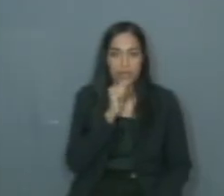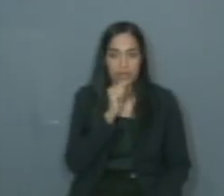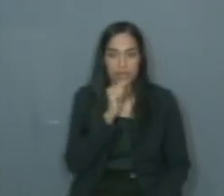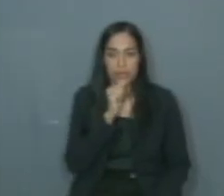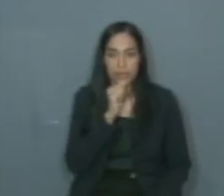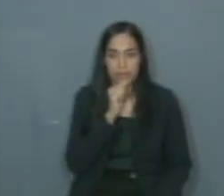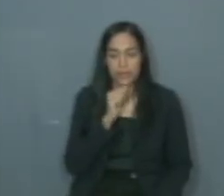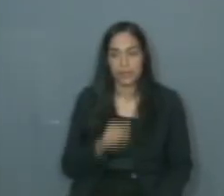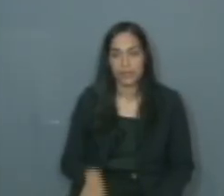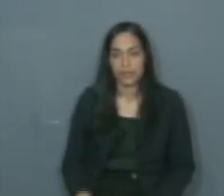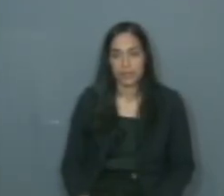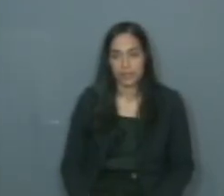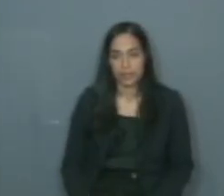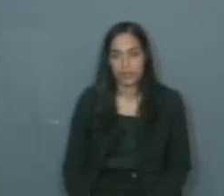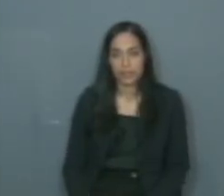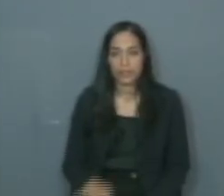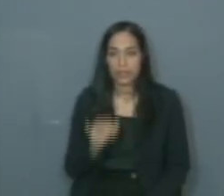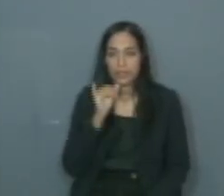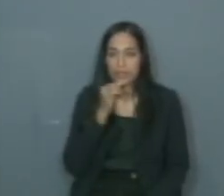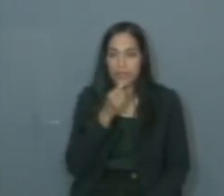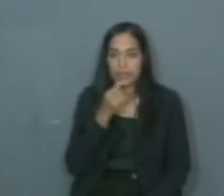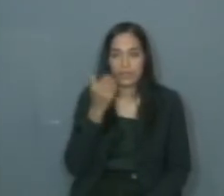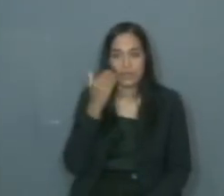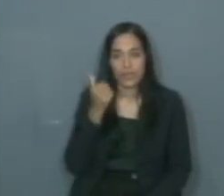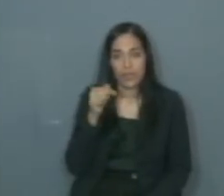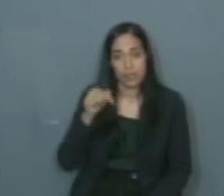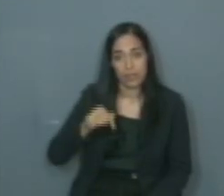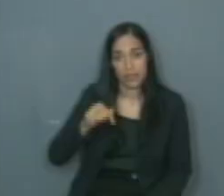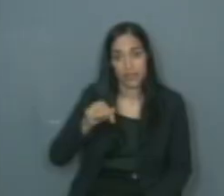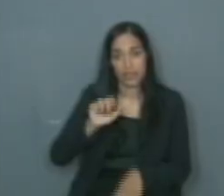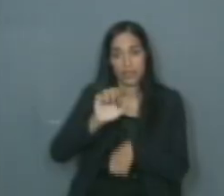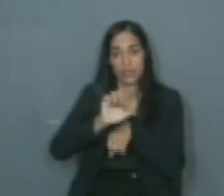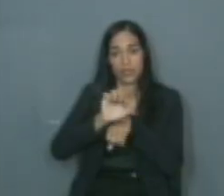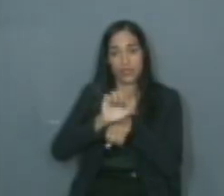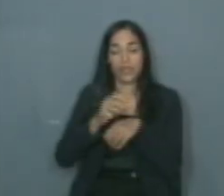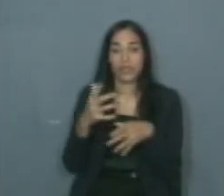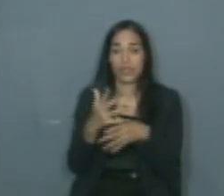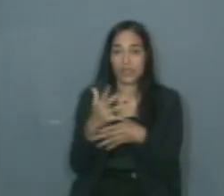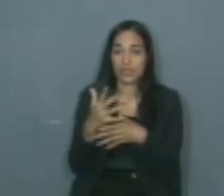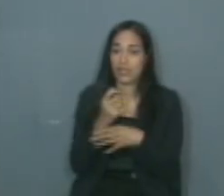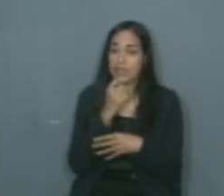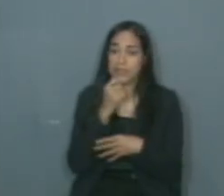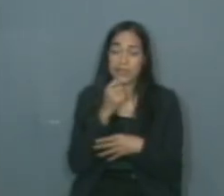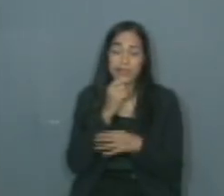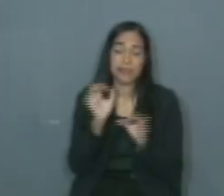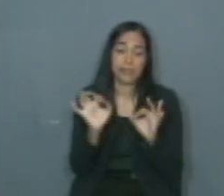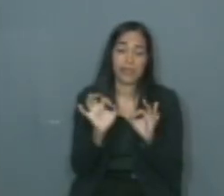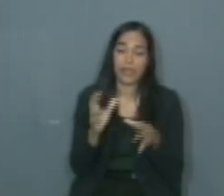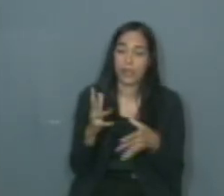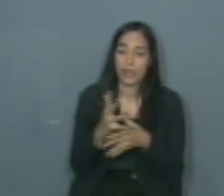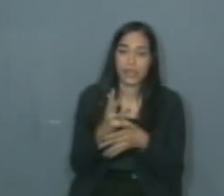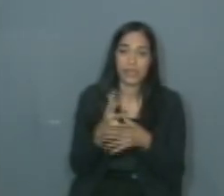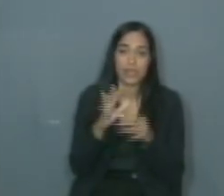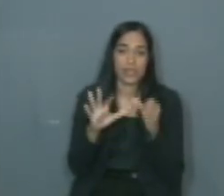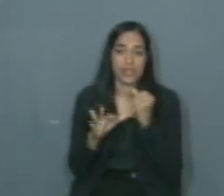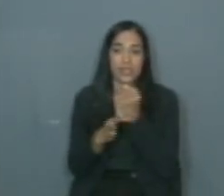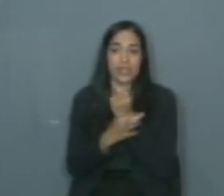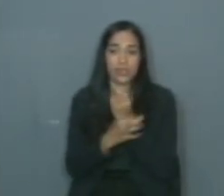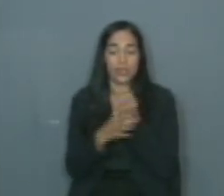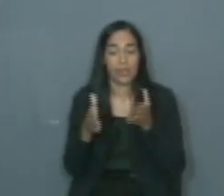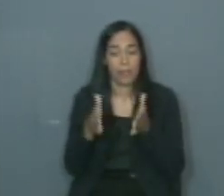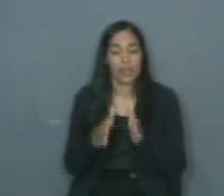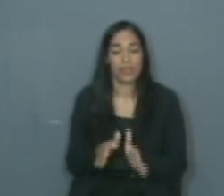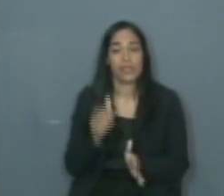e é muito triste saber que esse estado, esta cidade ainda não é uma cidade segura para nascer